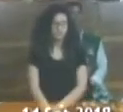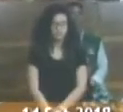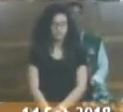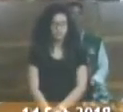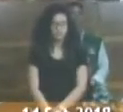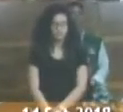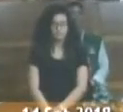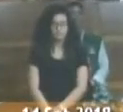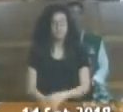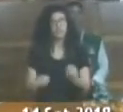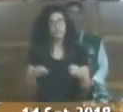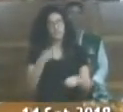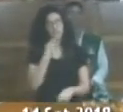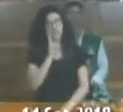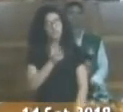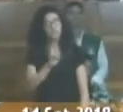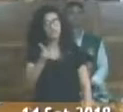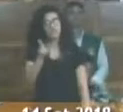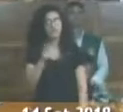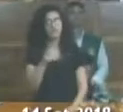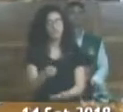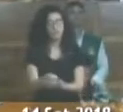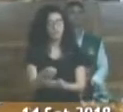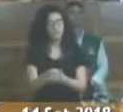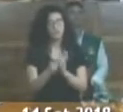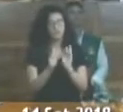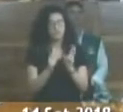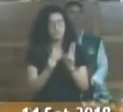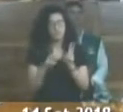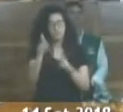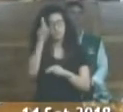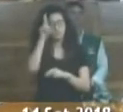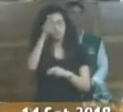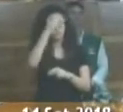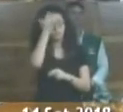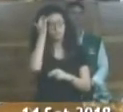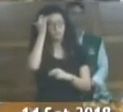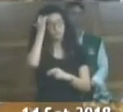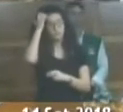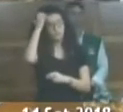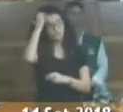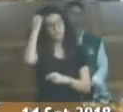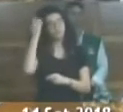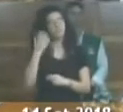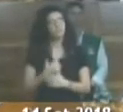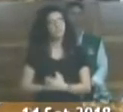Temos que estar falando, com certeza, temos que estar cobrando das autoridades públicas sempre